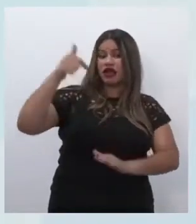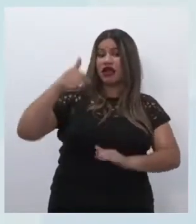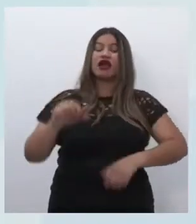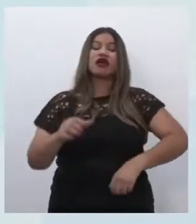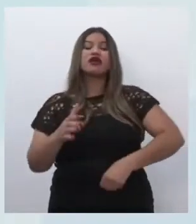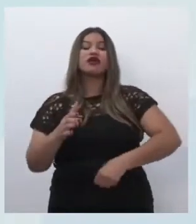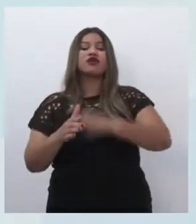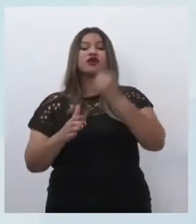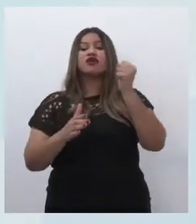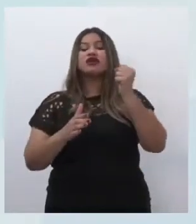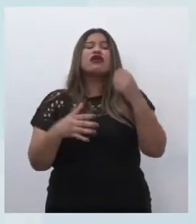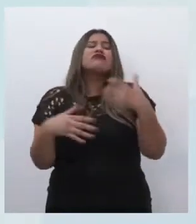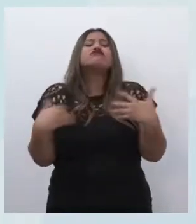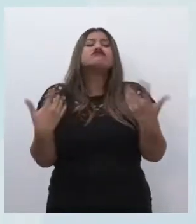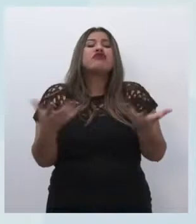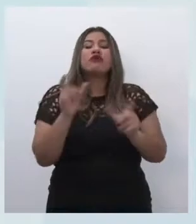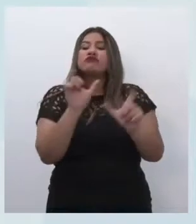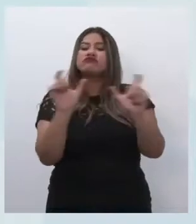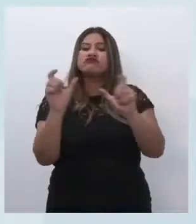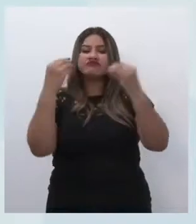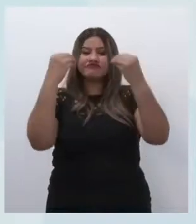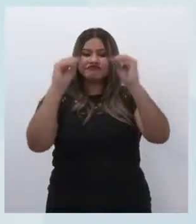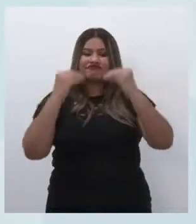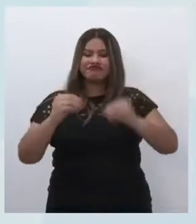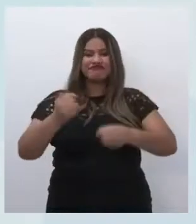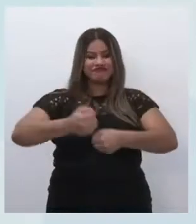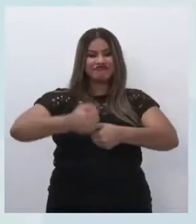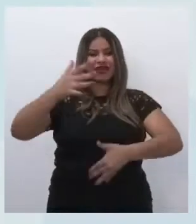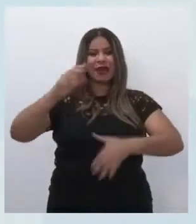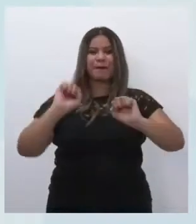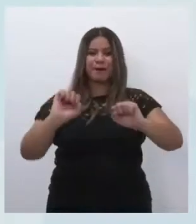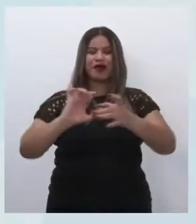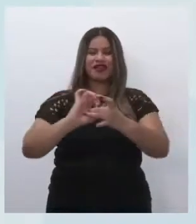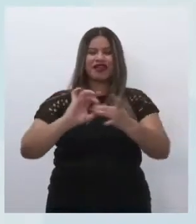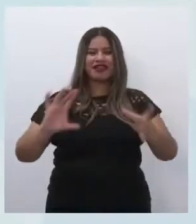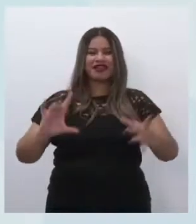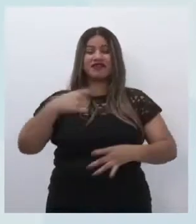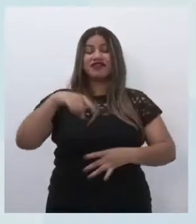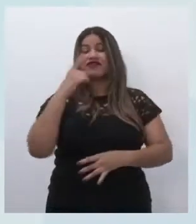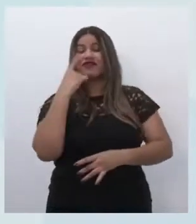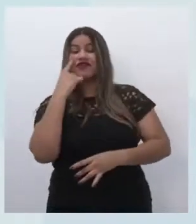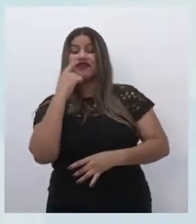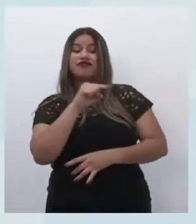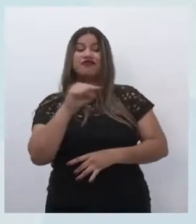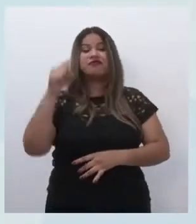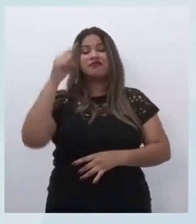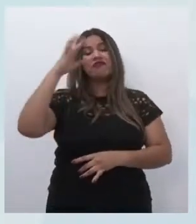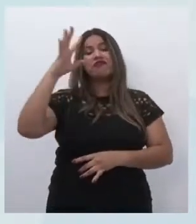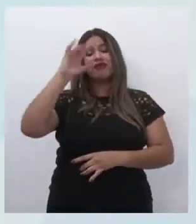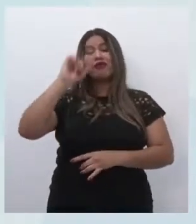por favor, no chat, que a gente vai conferir o que vocês pensaram.